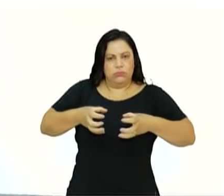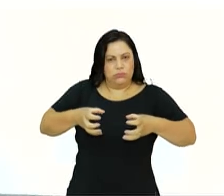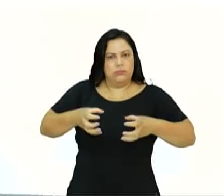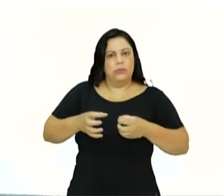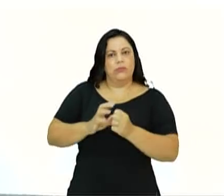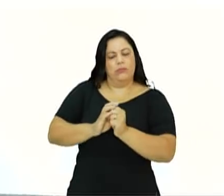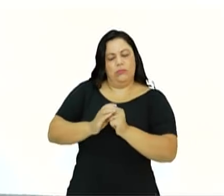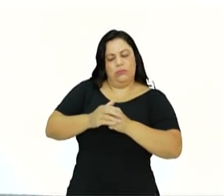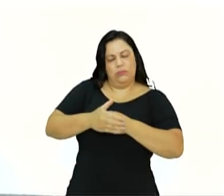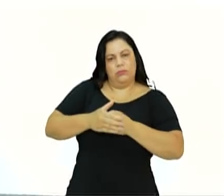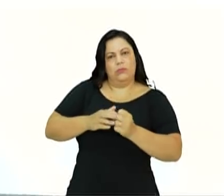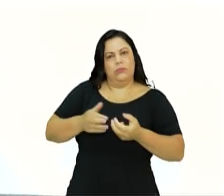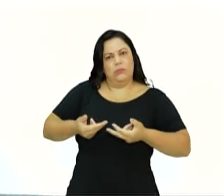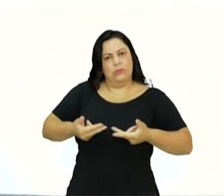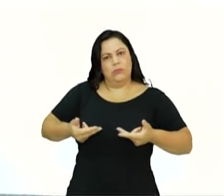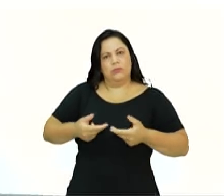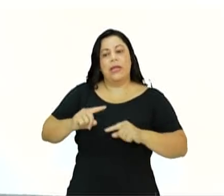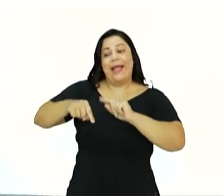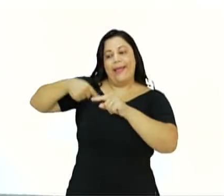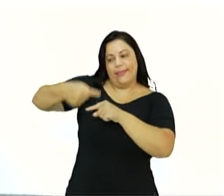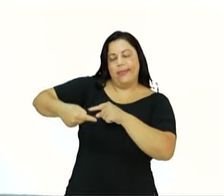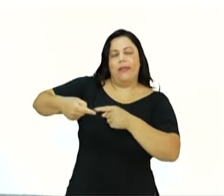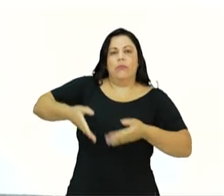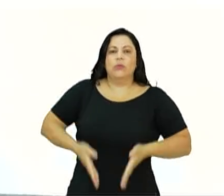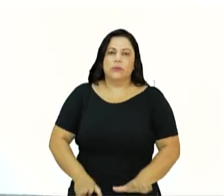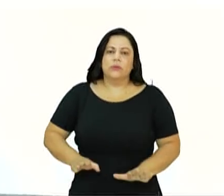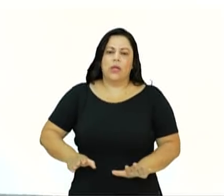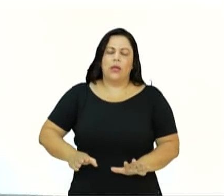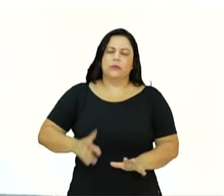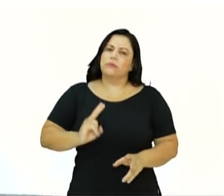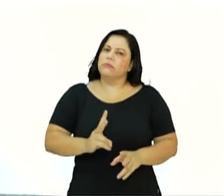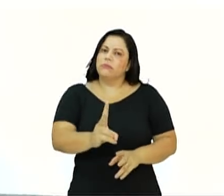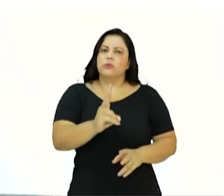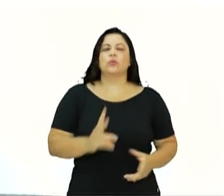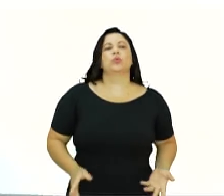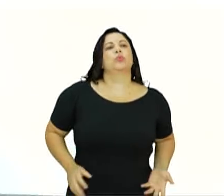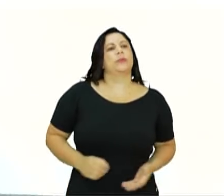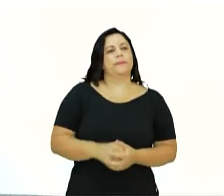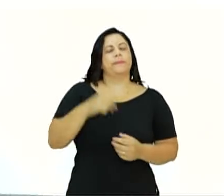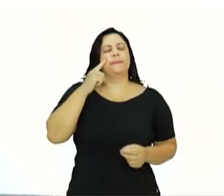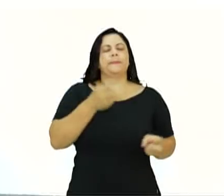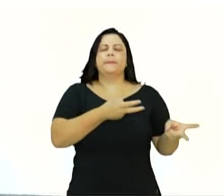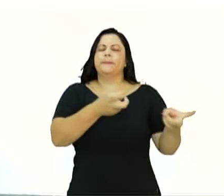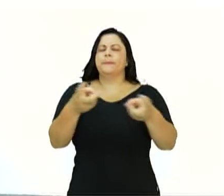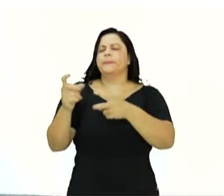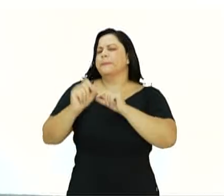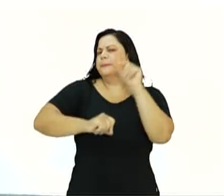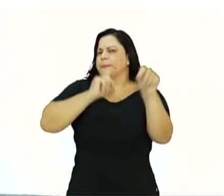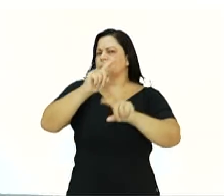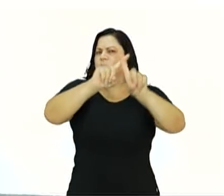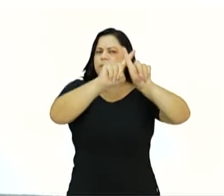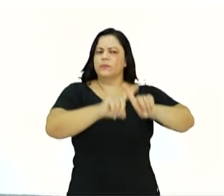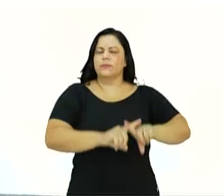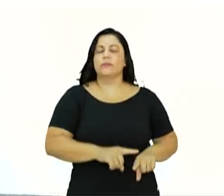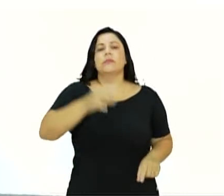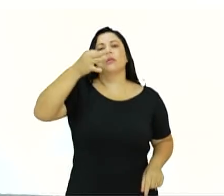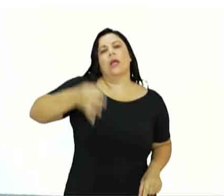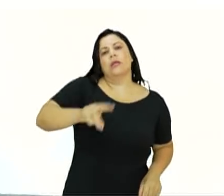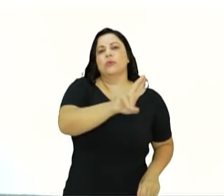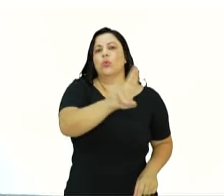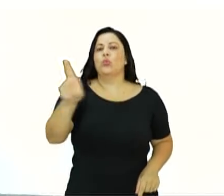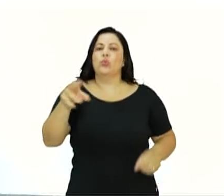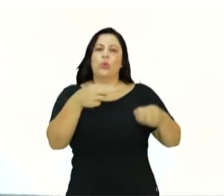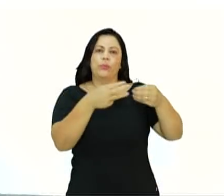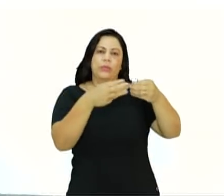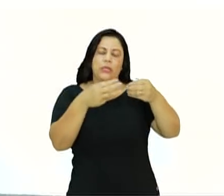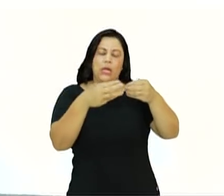osso, e também depois do nascimento. Analise as alternativas seguintes e marque aquela que indica corretamente o nome da